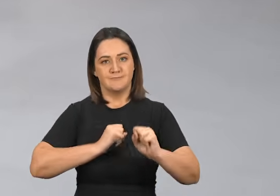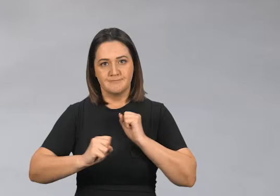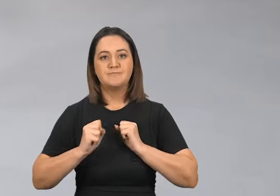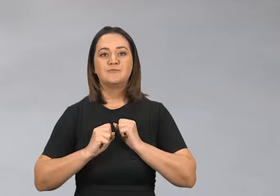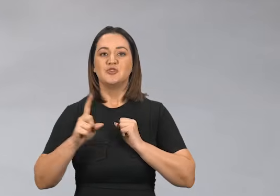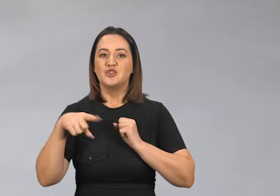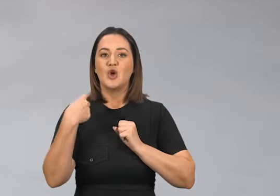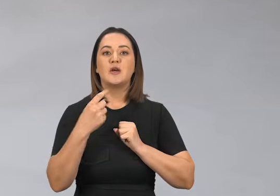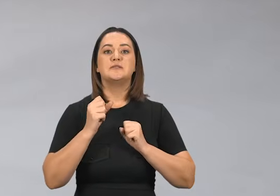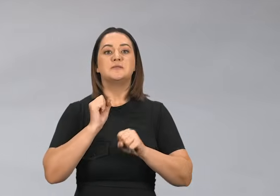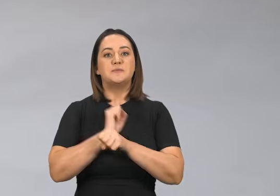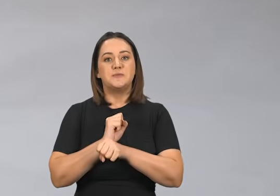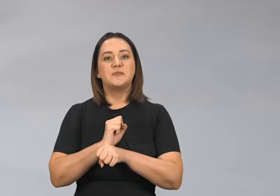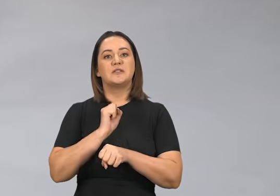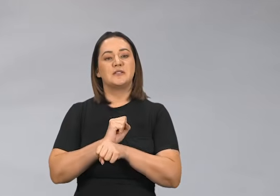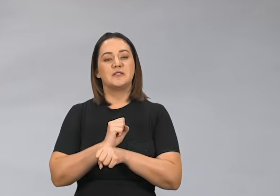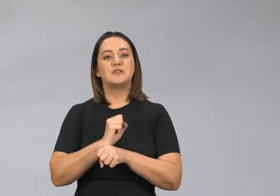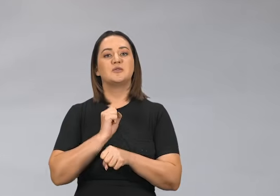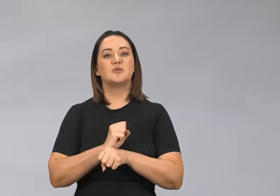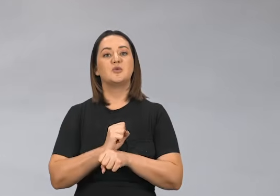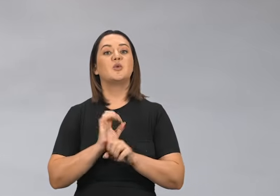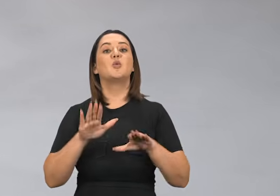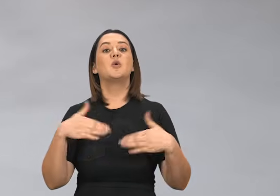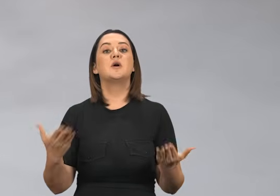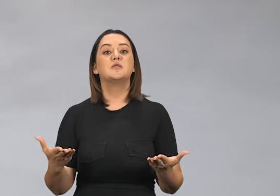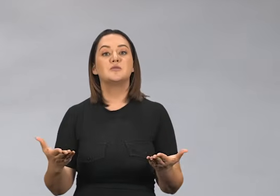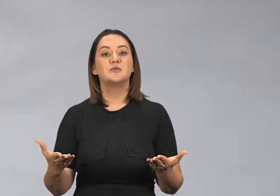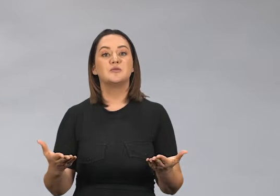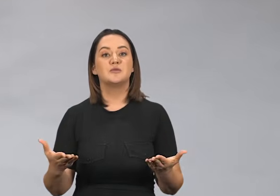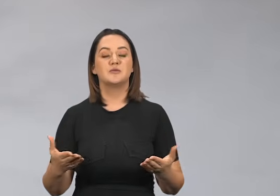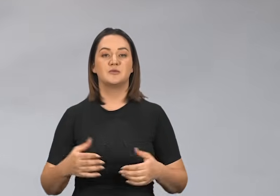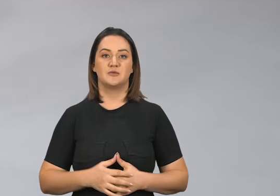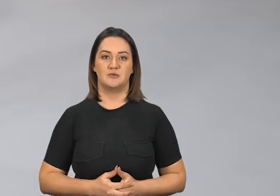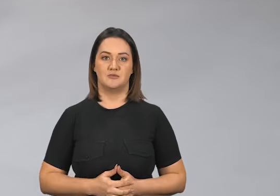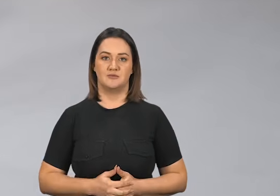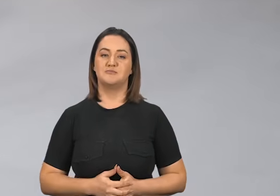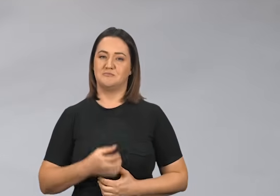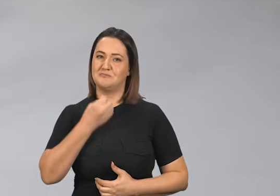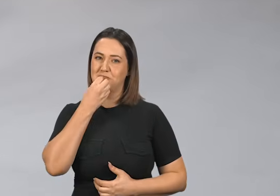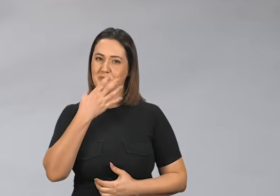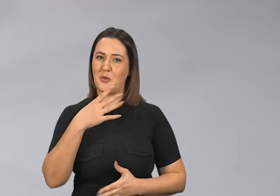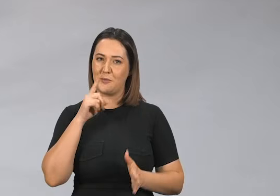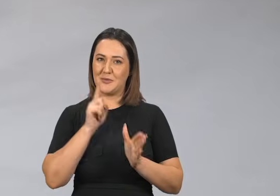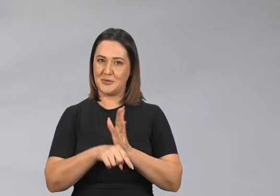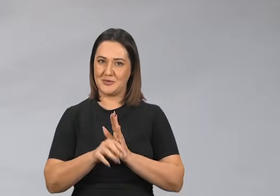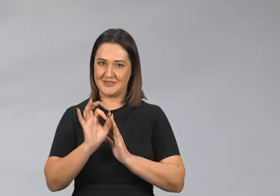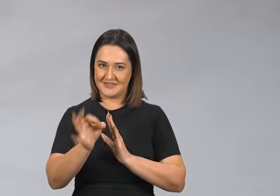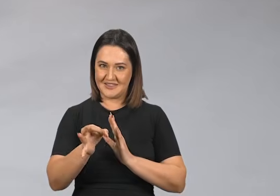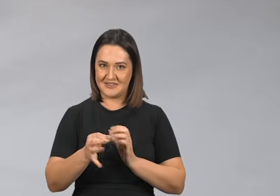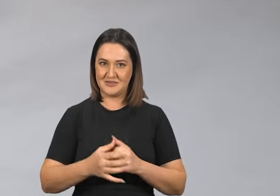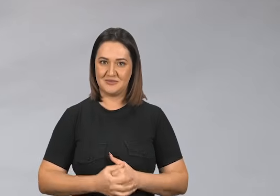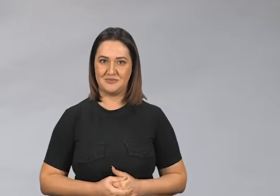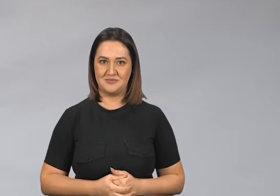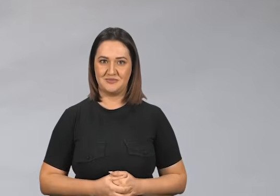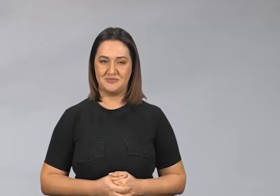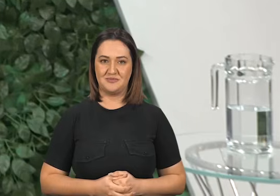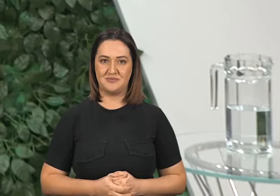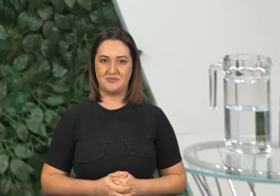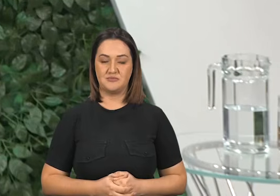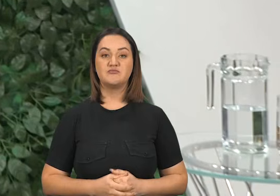dia, nós aguardamos esse dia e nós queremos saber quando. Quando? É uma boa pergunta, não é?